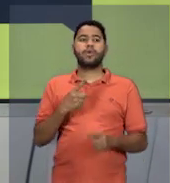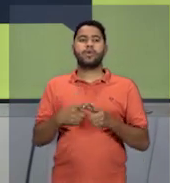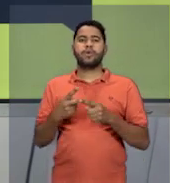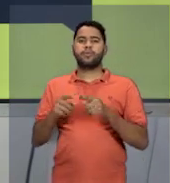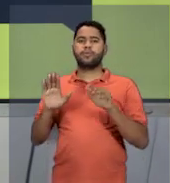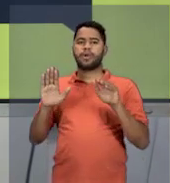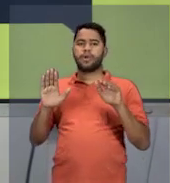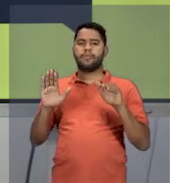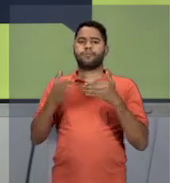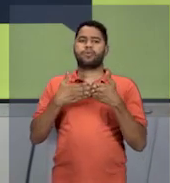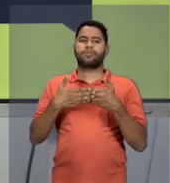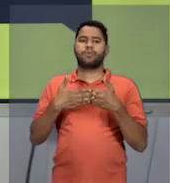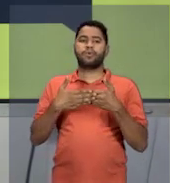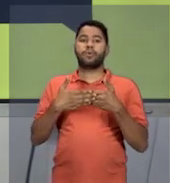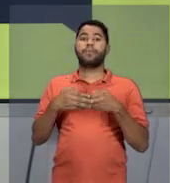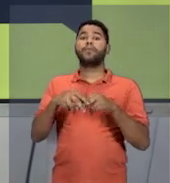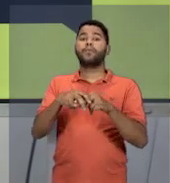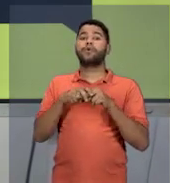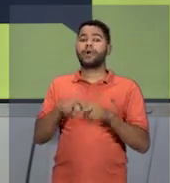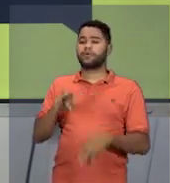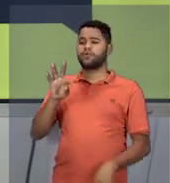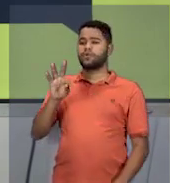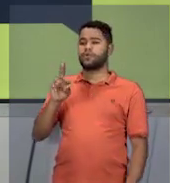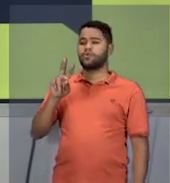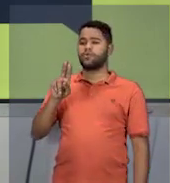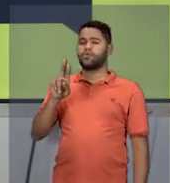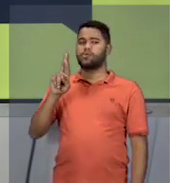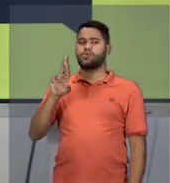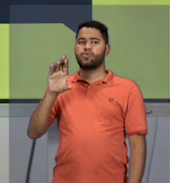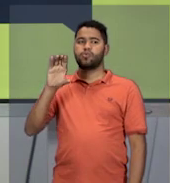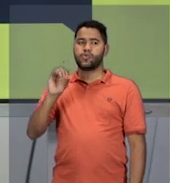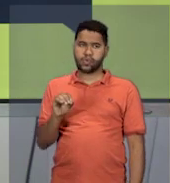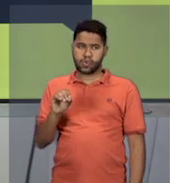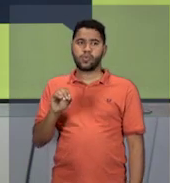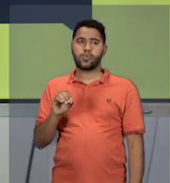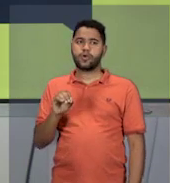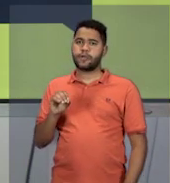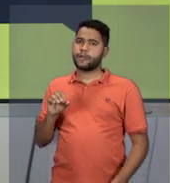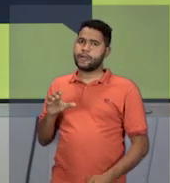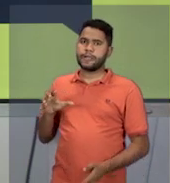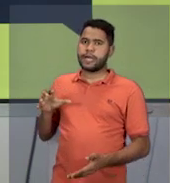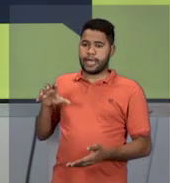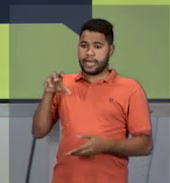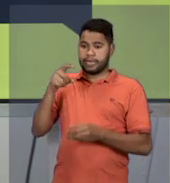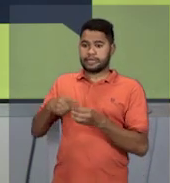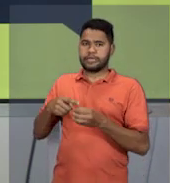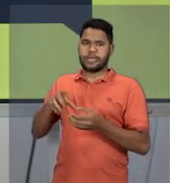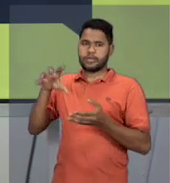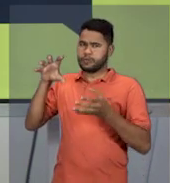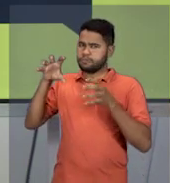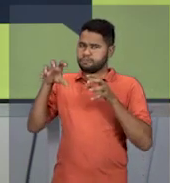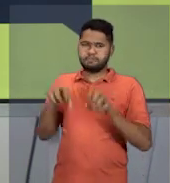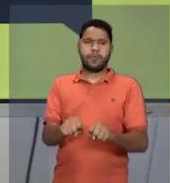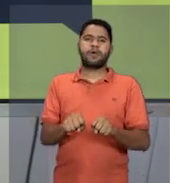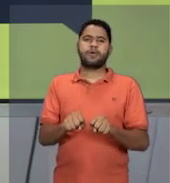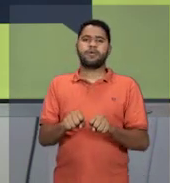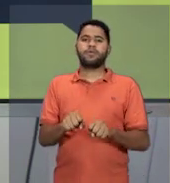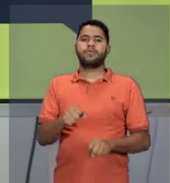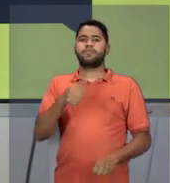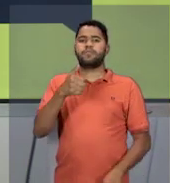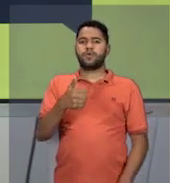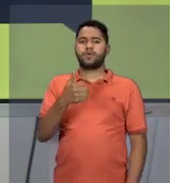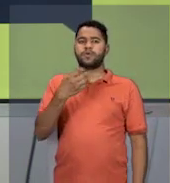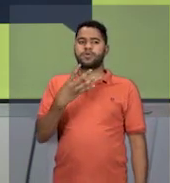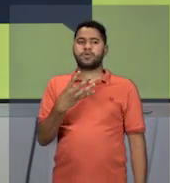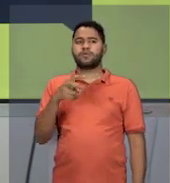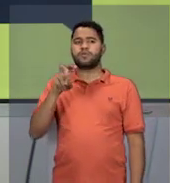fechado pelos turco-otomanos. A cidade de Constantinopla é tomada em 1453, e aí essa